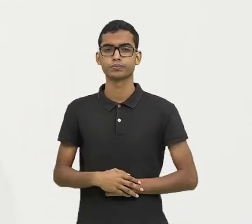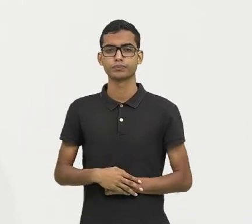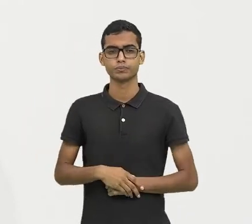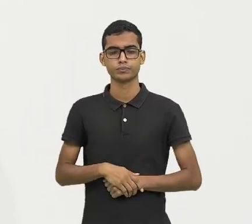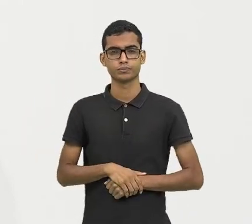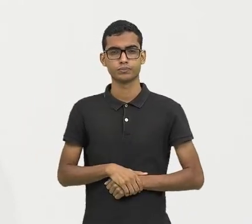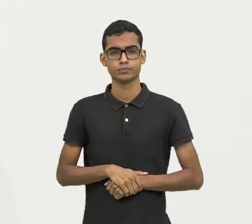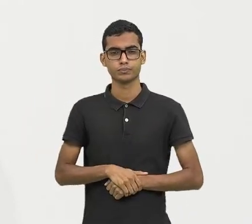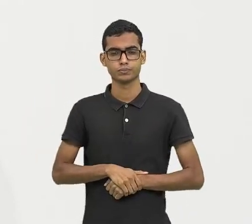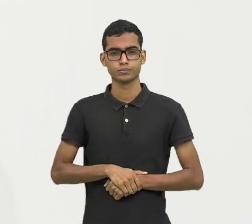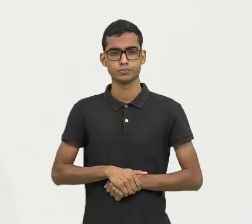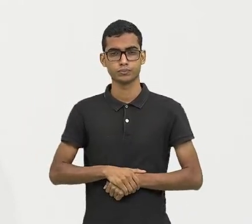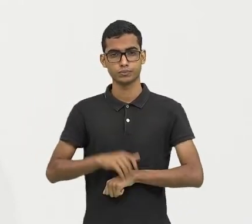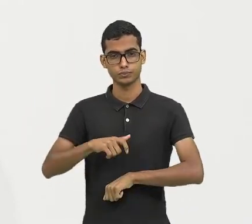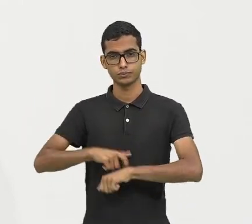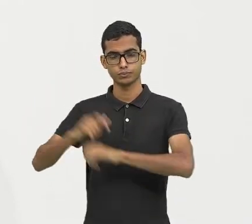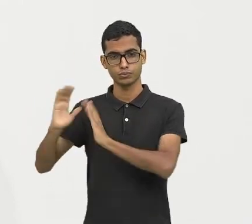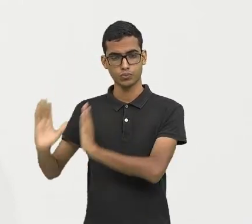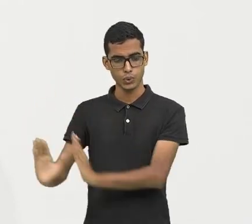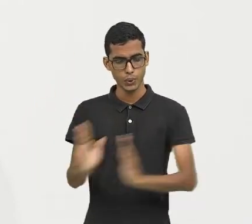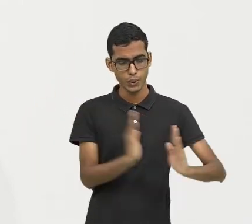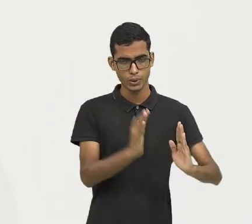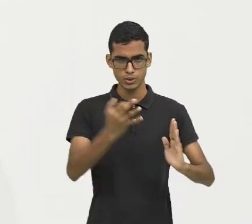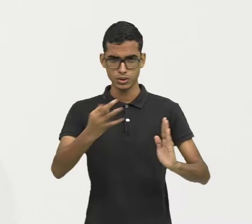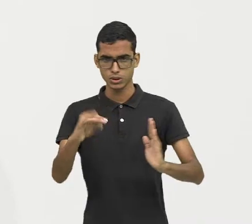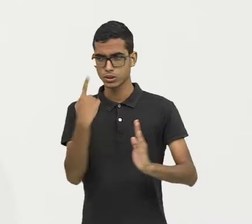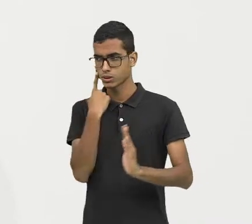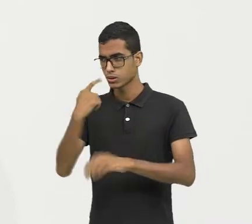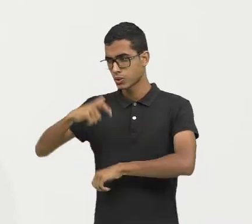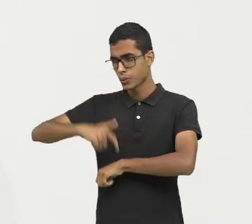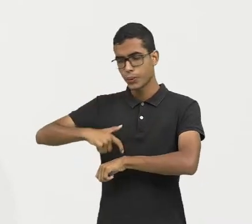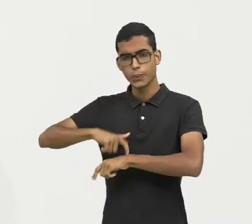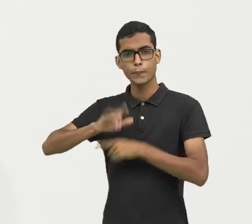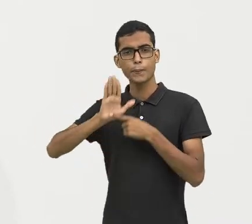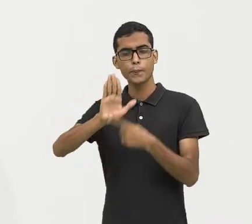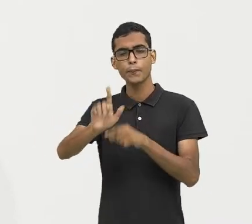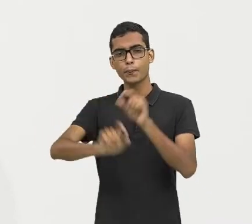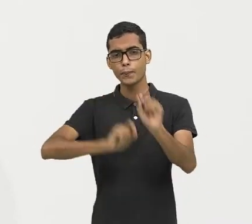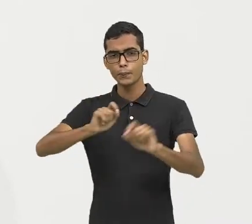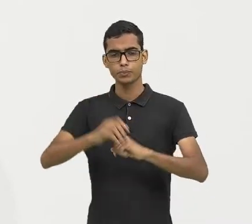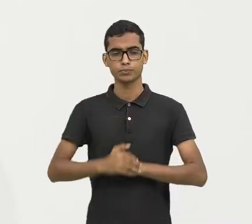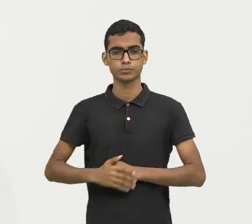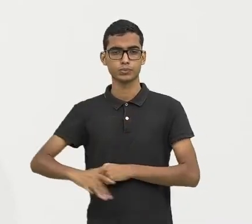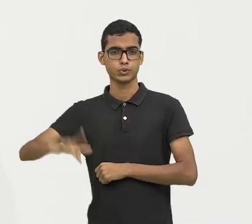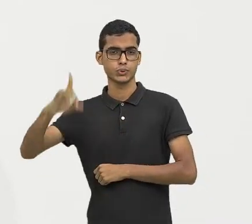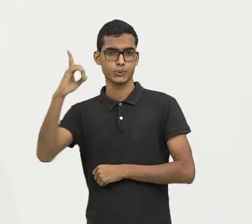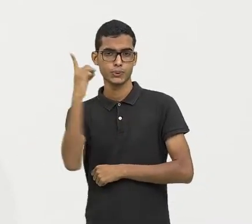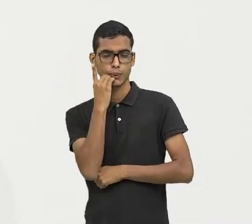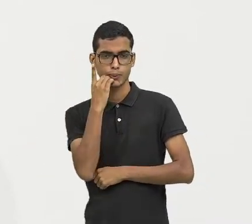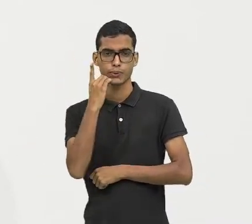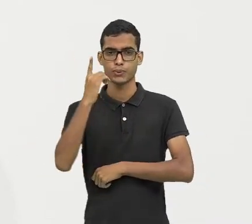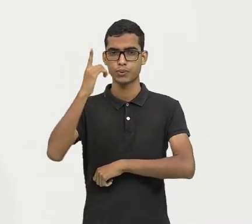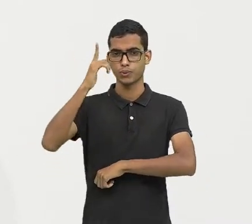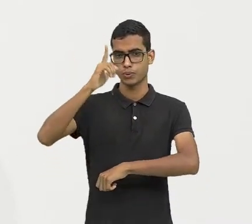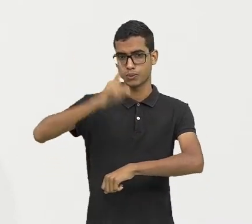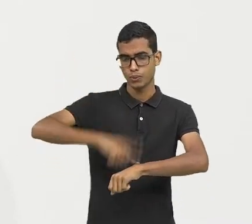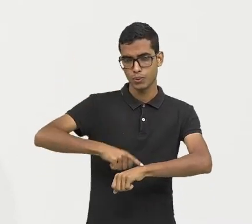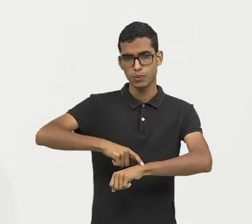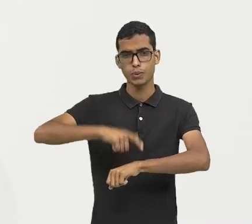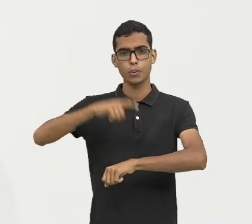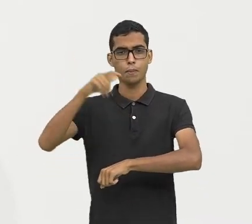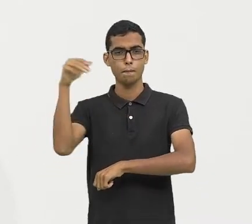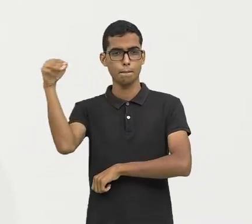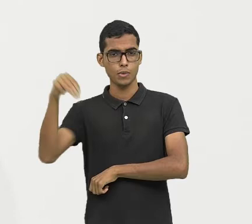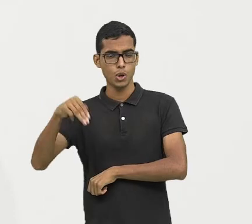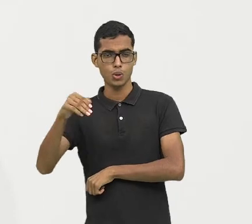Tempo cronológico, exatamente aquele tempo que vai indicar dia, hora,